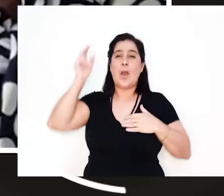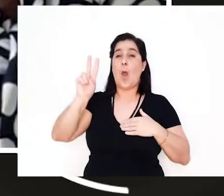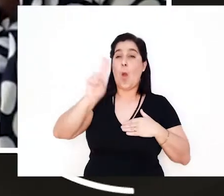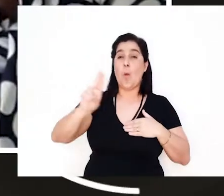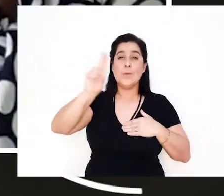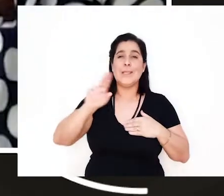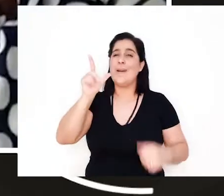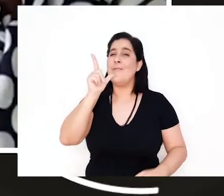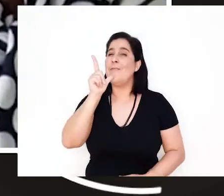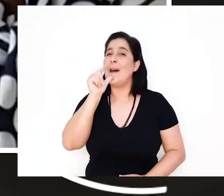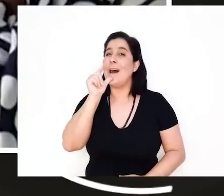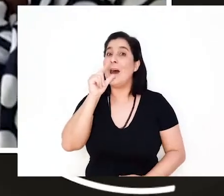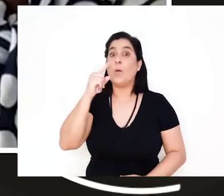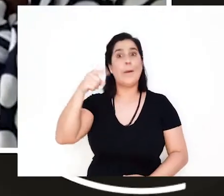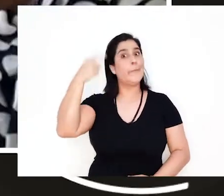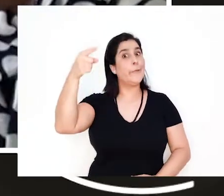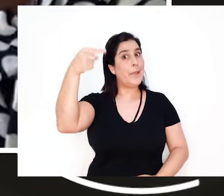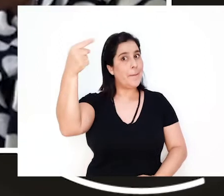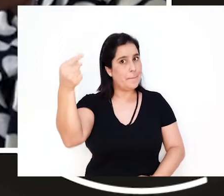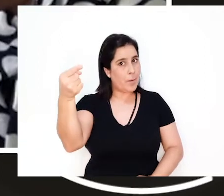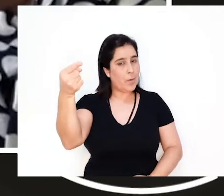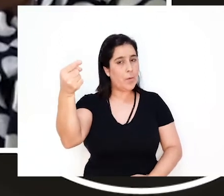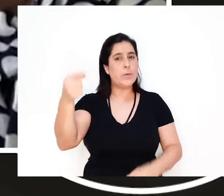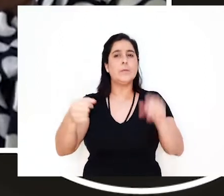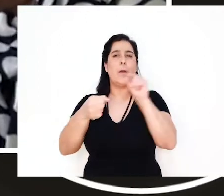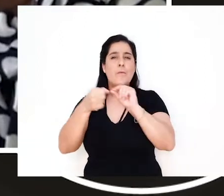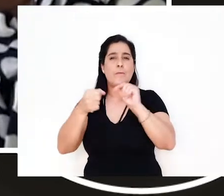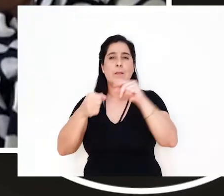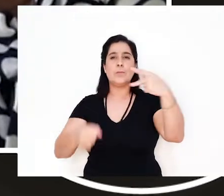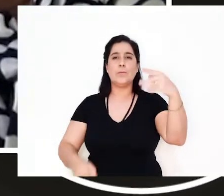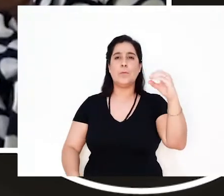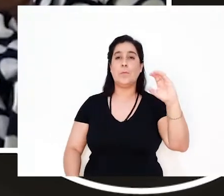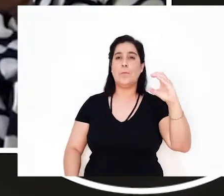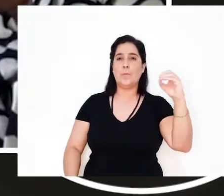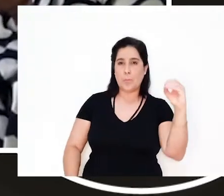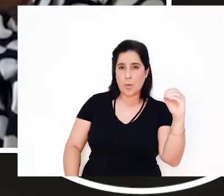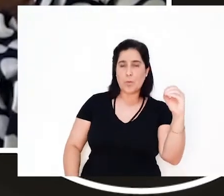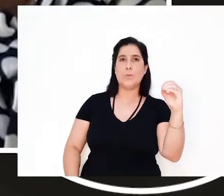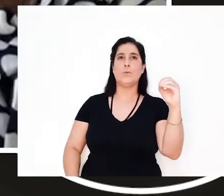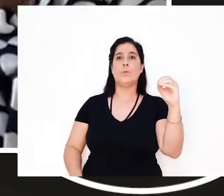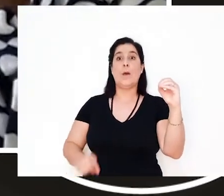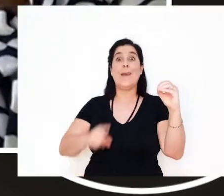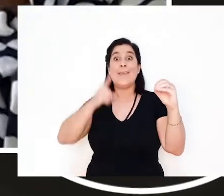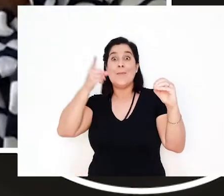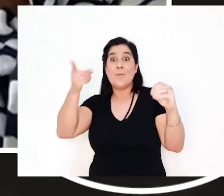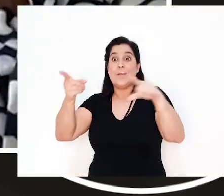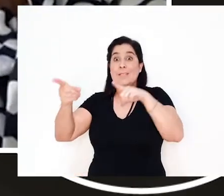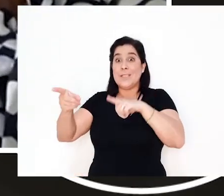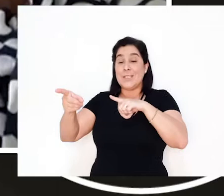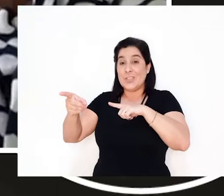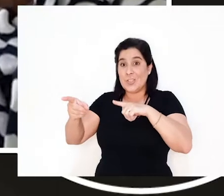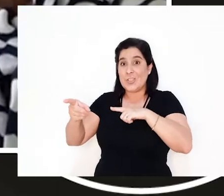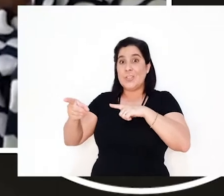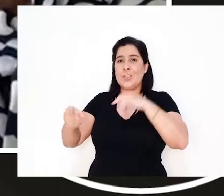né? Aí depois fez o poço, né? Aí depois, em Itabaporã também, a senhora teve aquela chácara em que a senhora criava